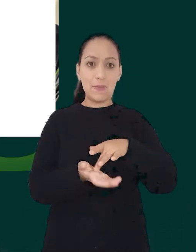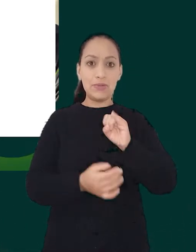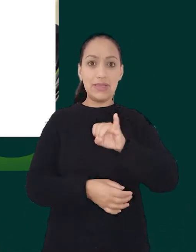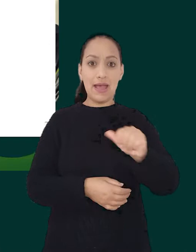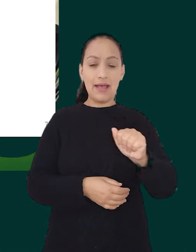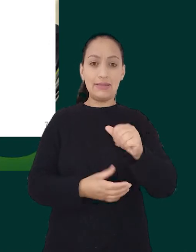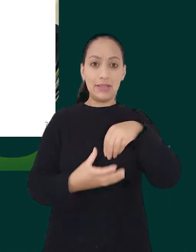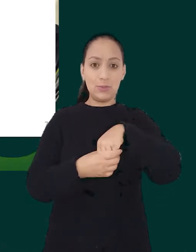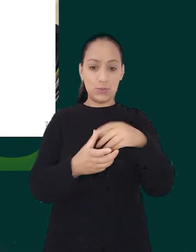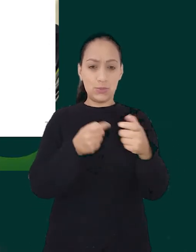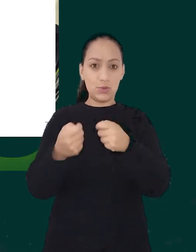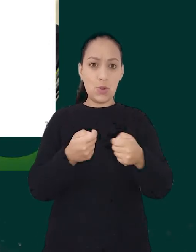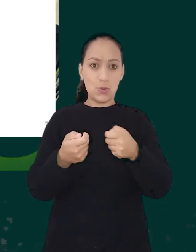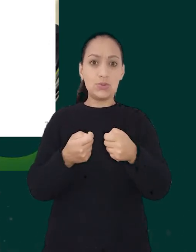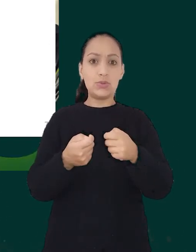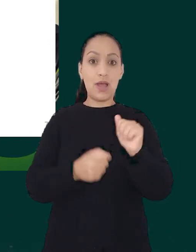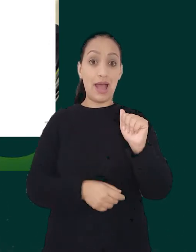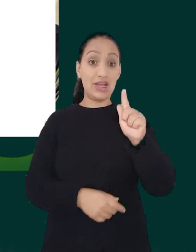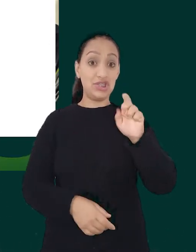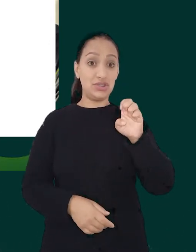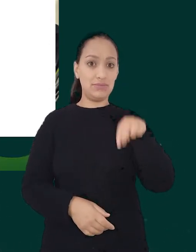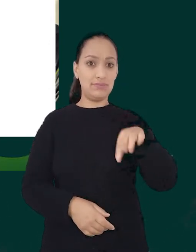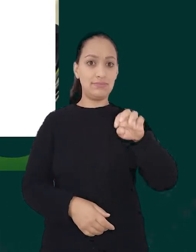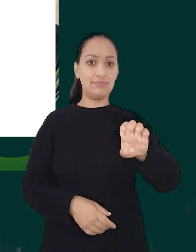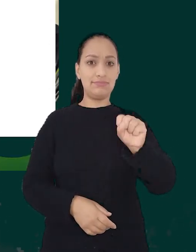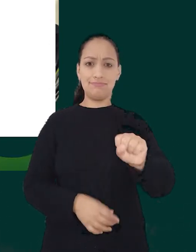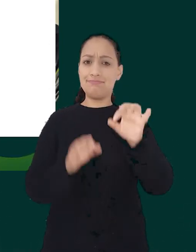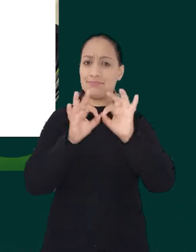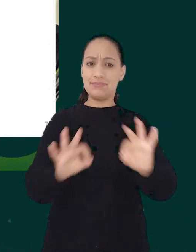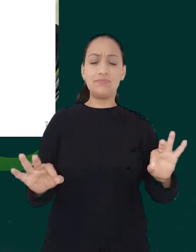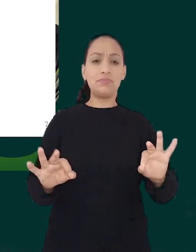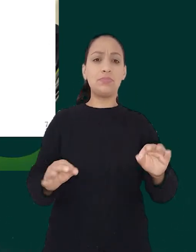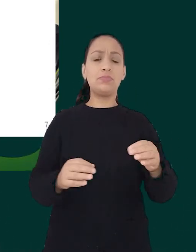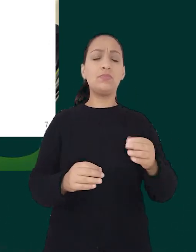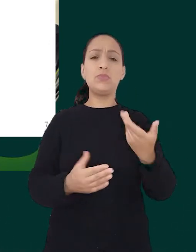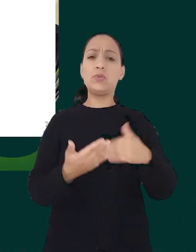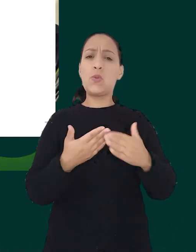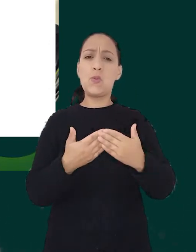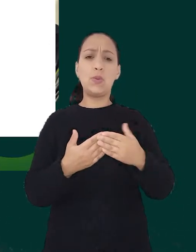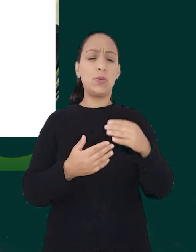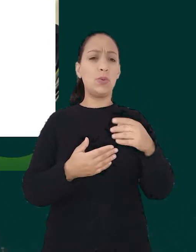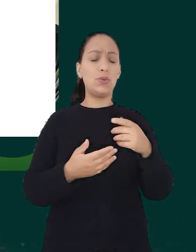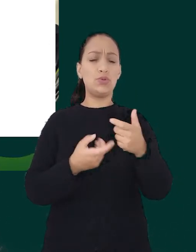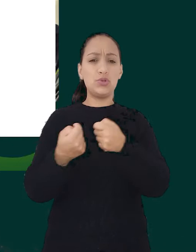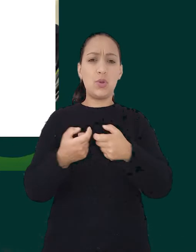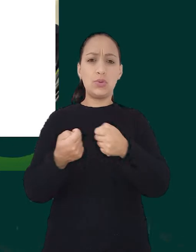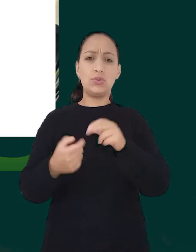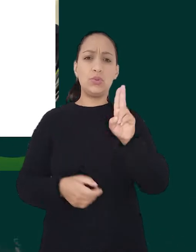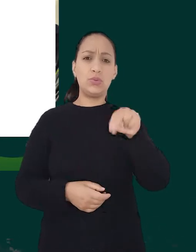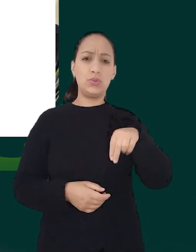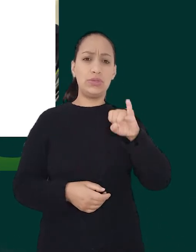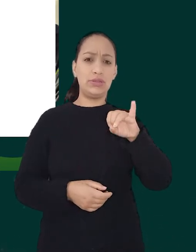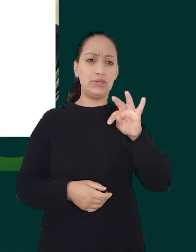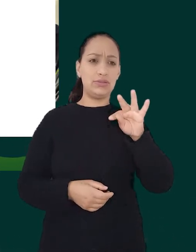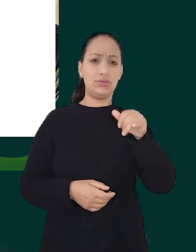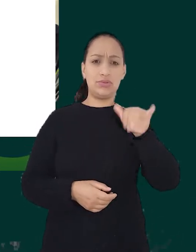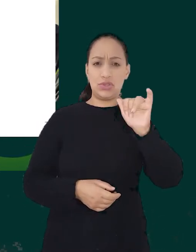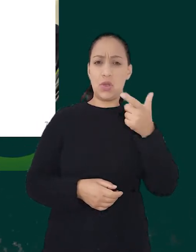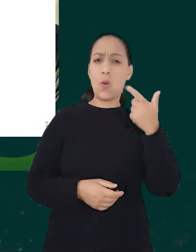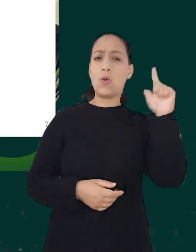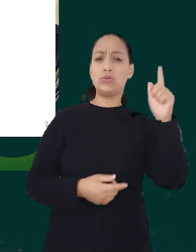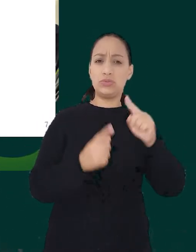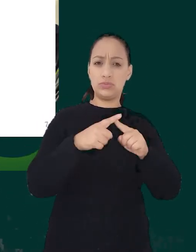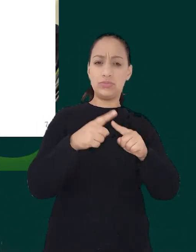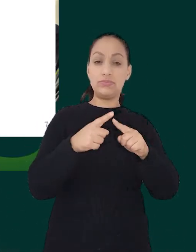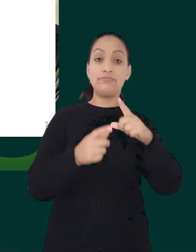agentes muito simples, tá? Praticamente todos os jogos, tanto na Unity quanto a Unreal e outras